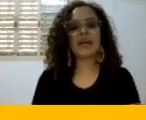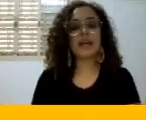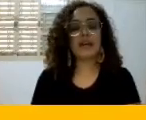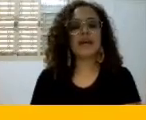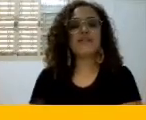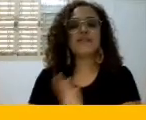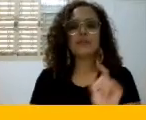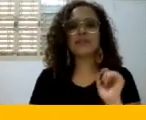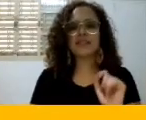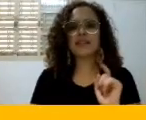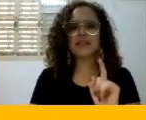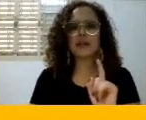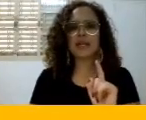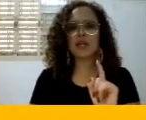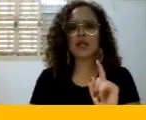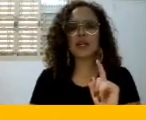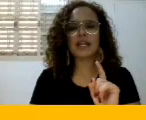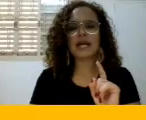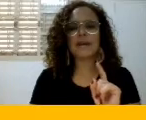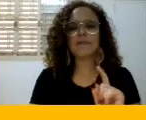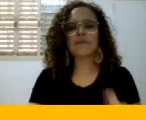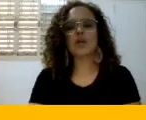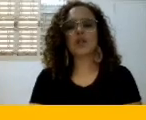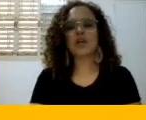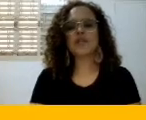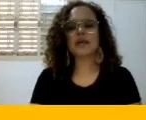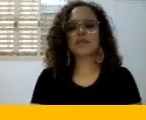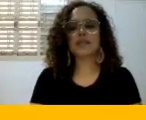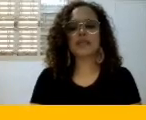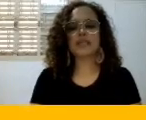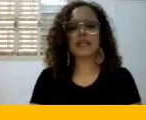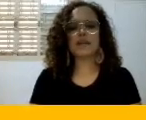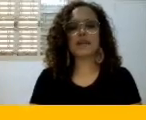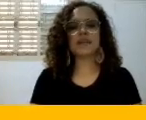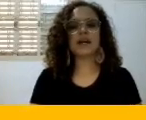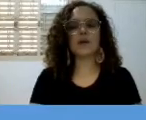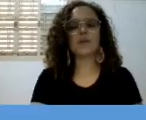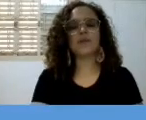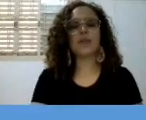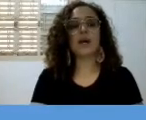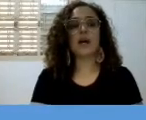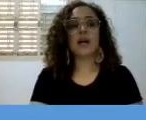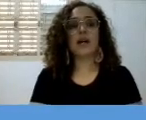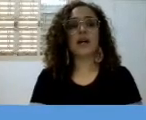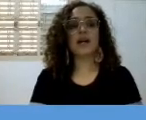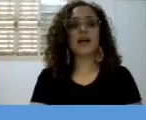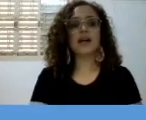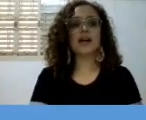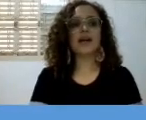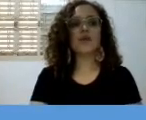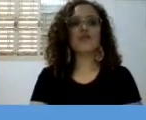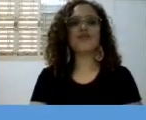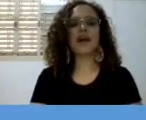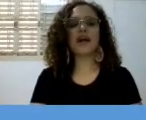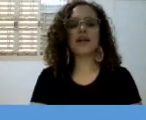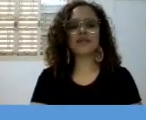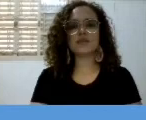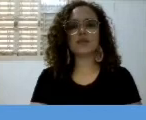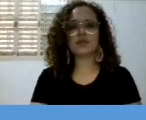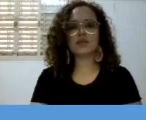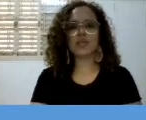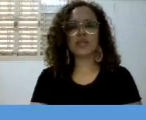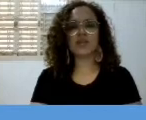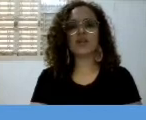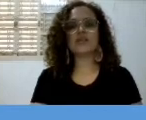cantiga. Vamos entender melhor, olha lá. Nós temos aqui, então, o